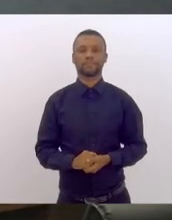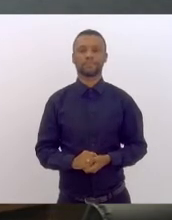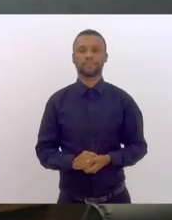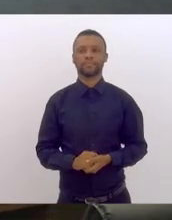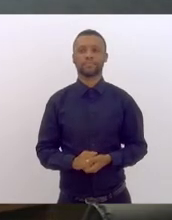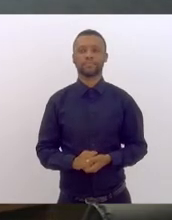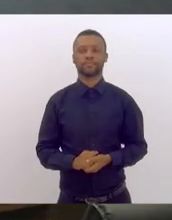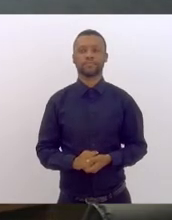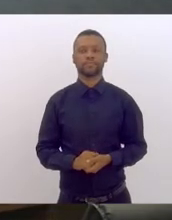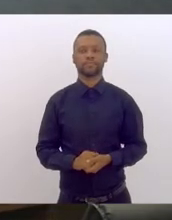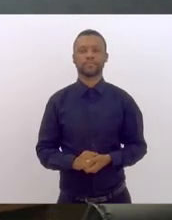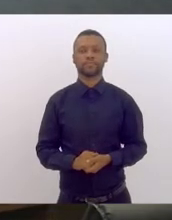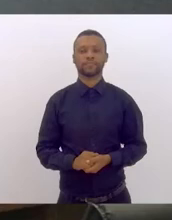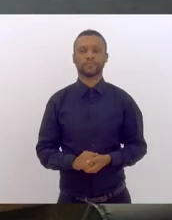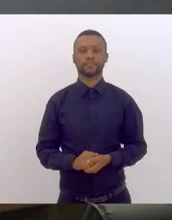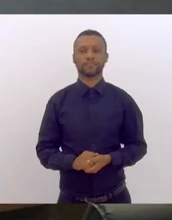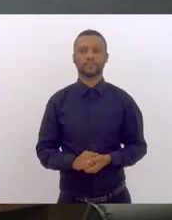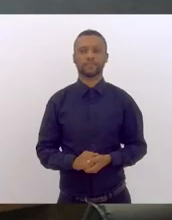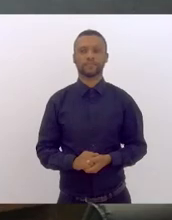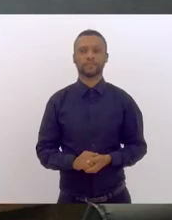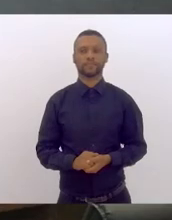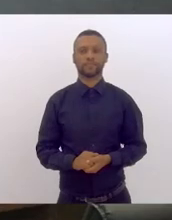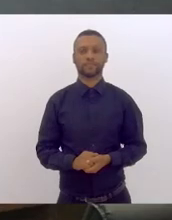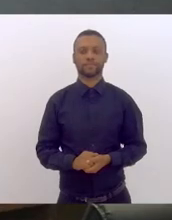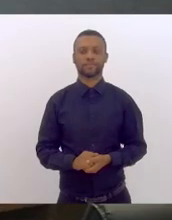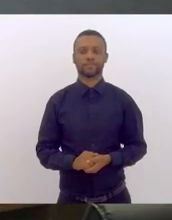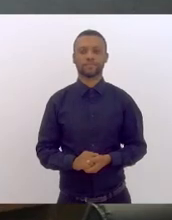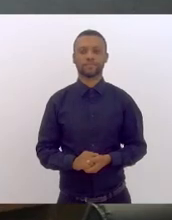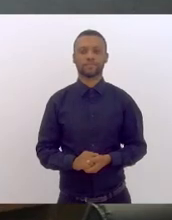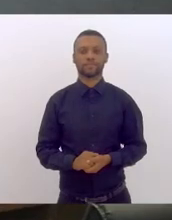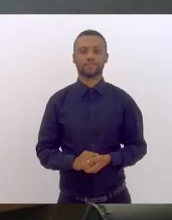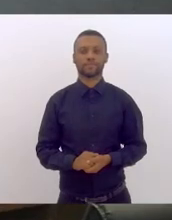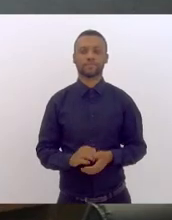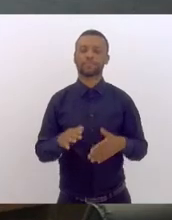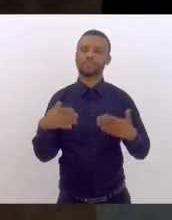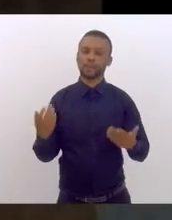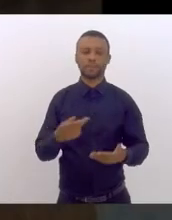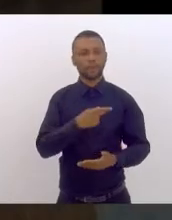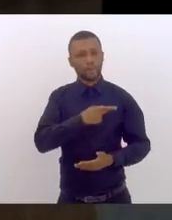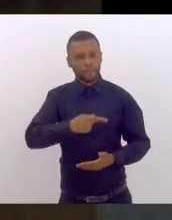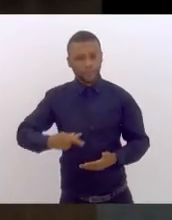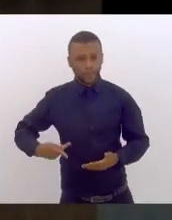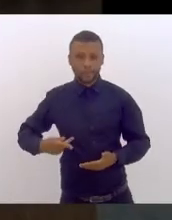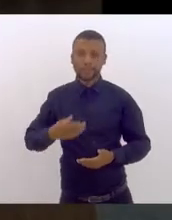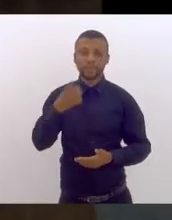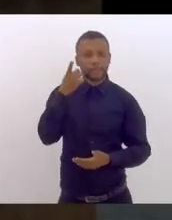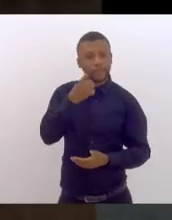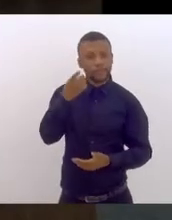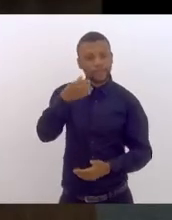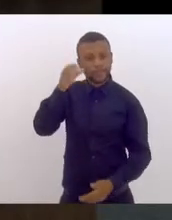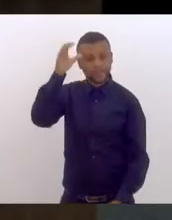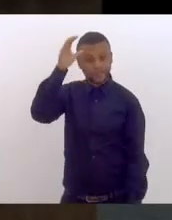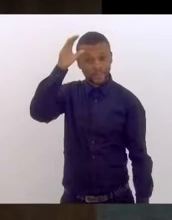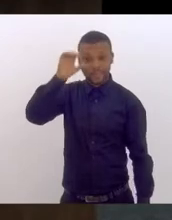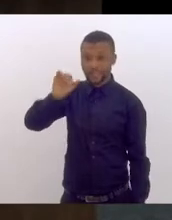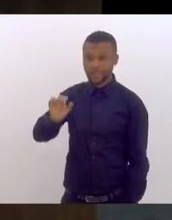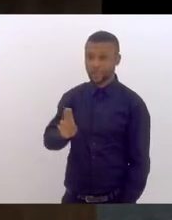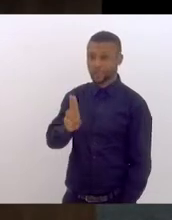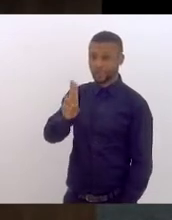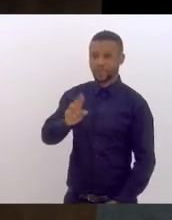E aí a senhora Presidente Deputado a tia Ju